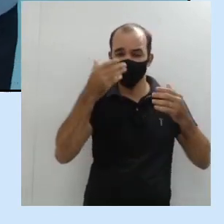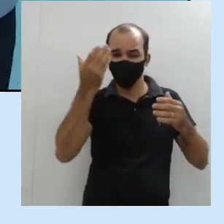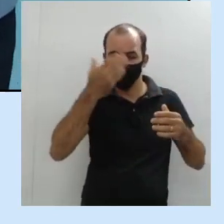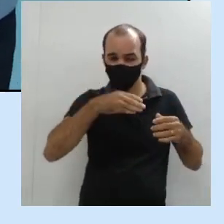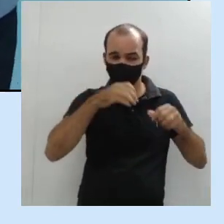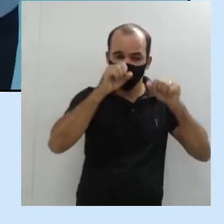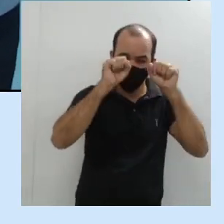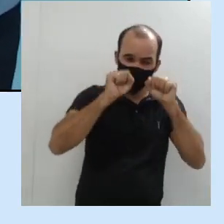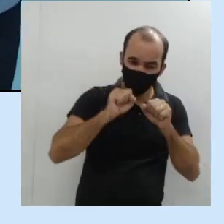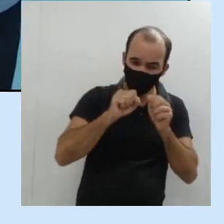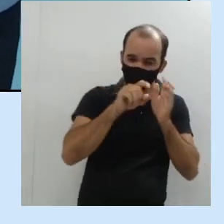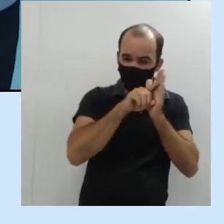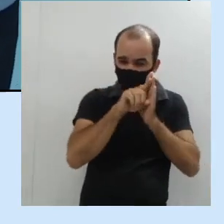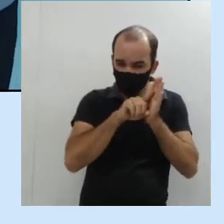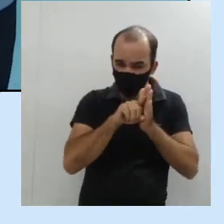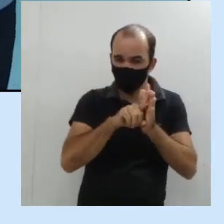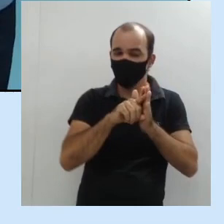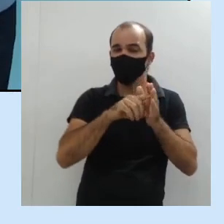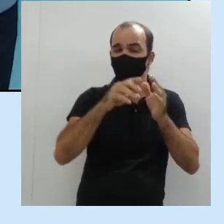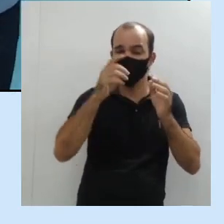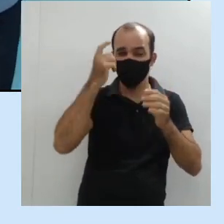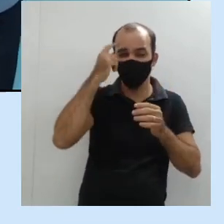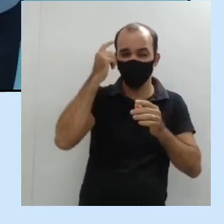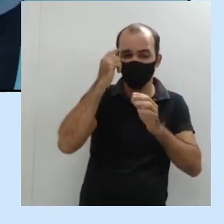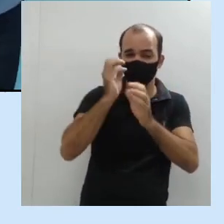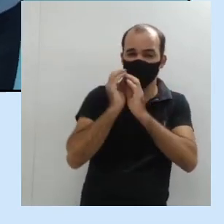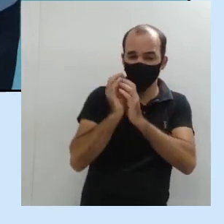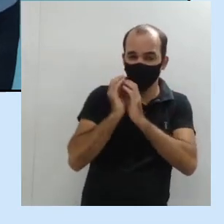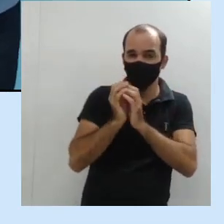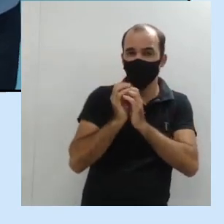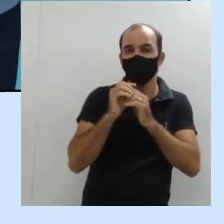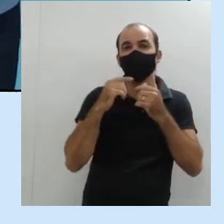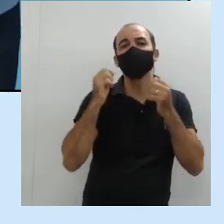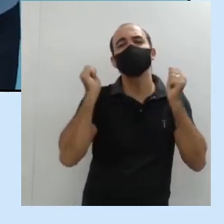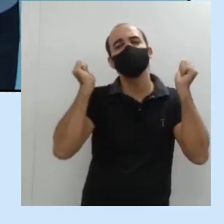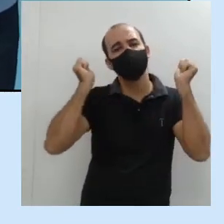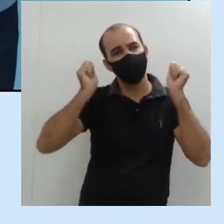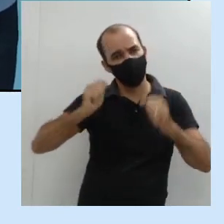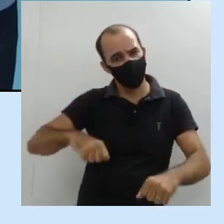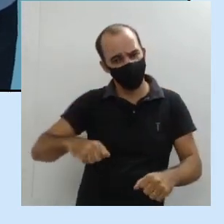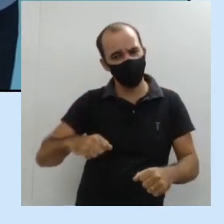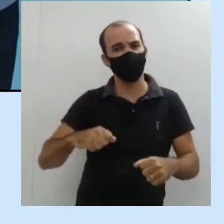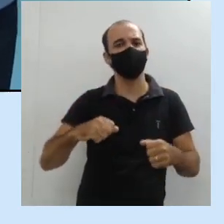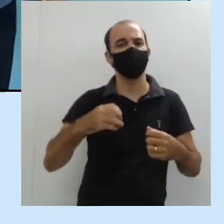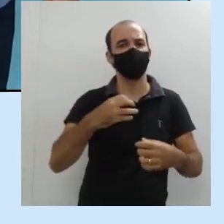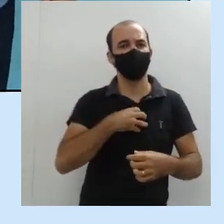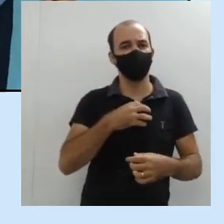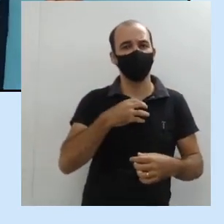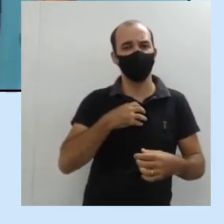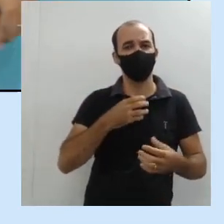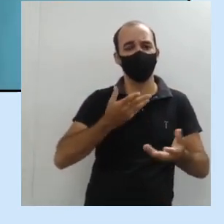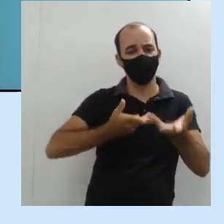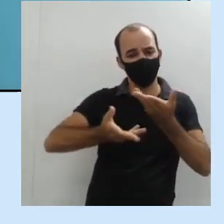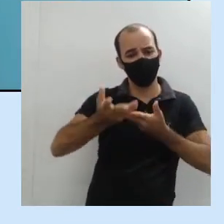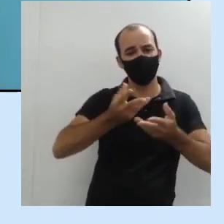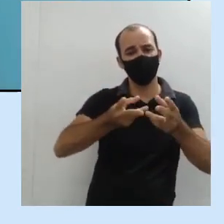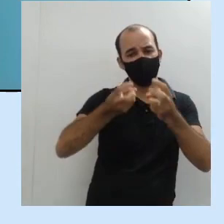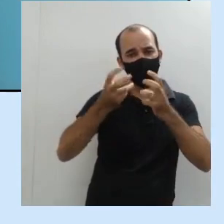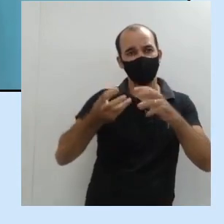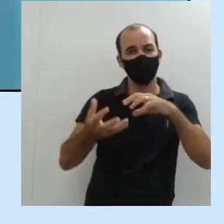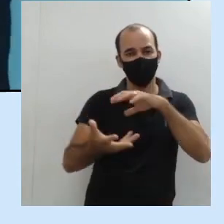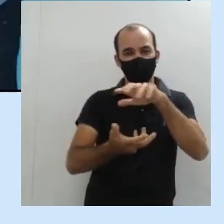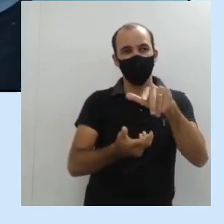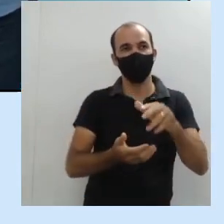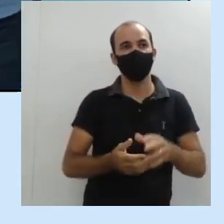sentido às coisas que estão ao meu redor, ok? Entenderam aqui? Com esse pensamento, eu usei